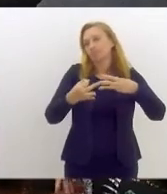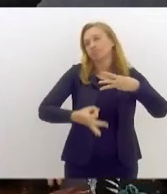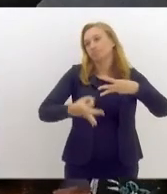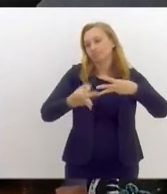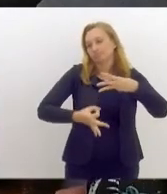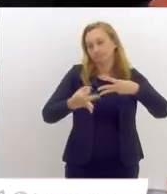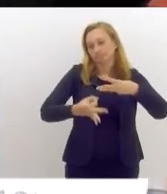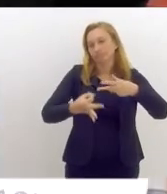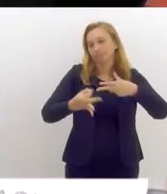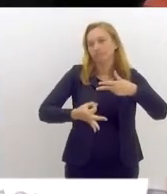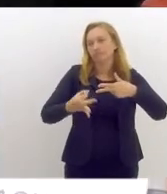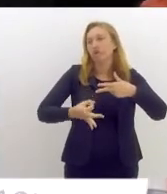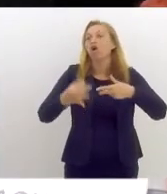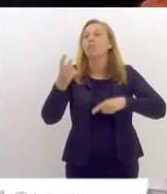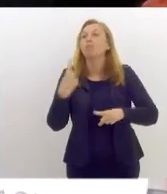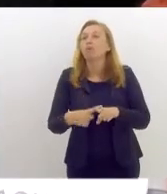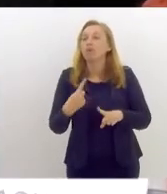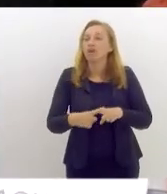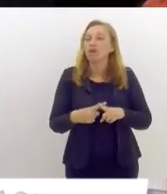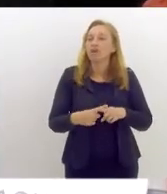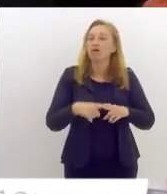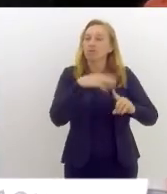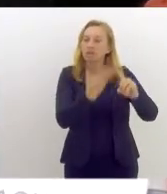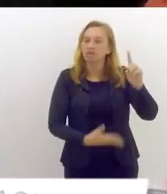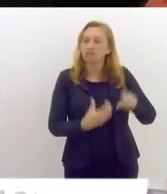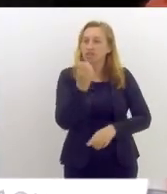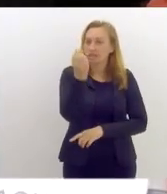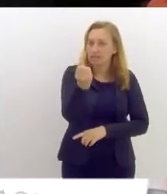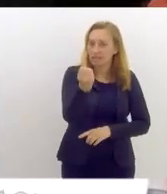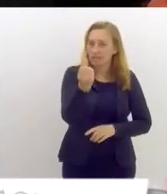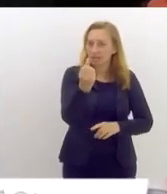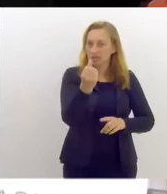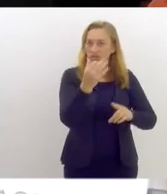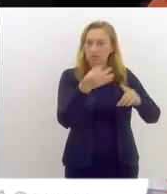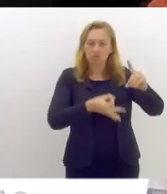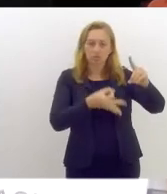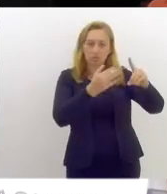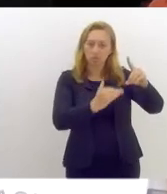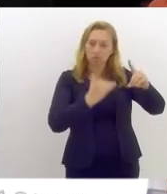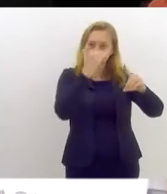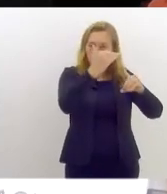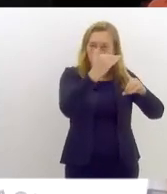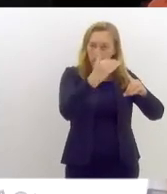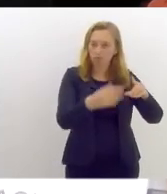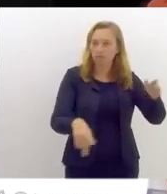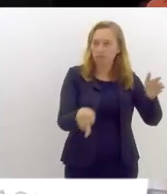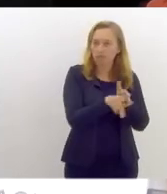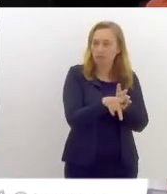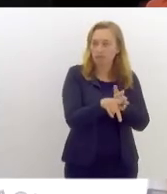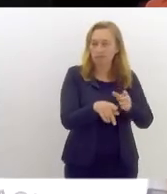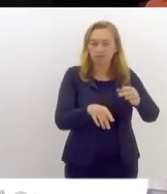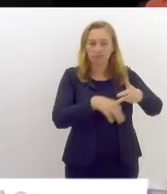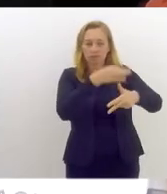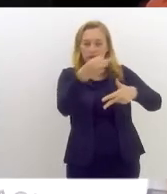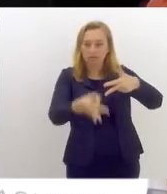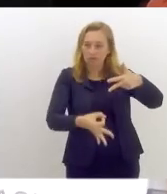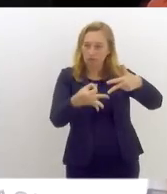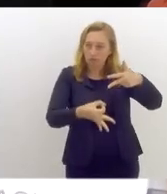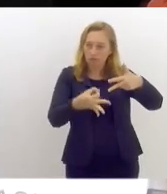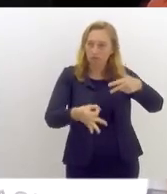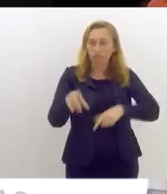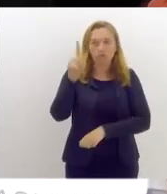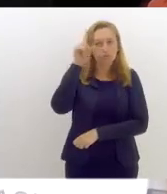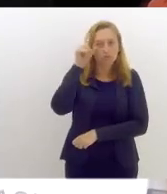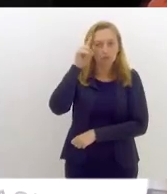judiciário porque homenageia seis magistrados que dignificam o poder judiciário todos os dias